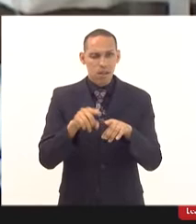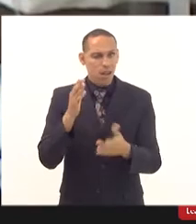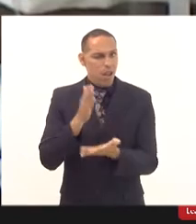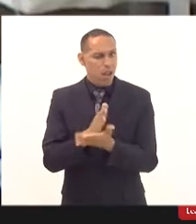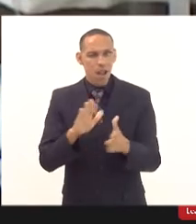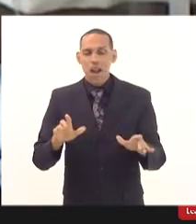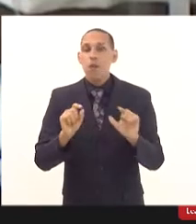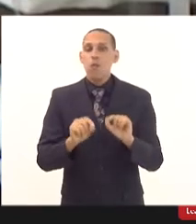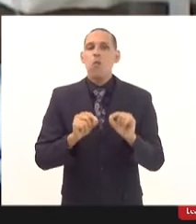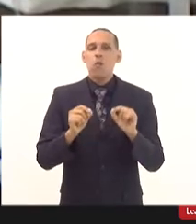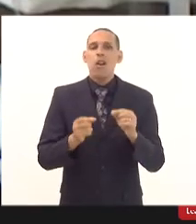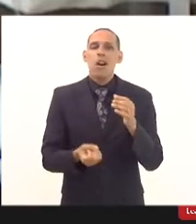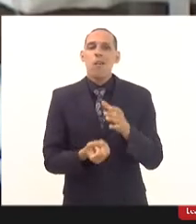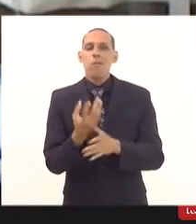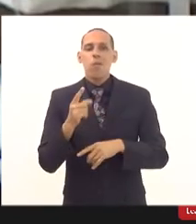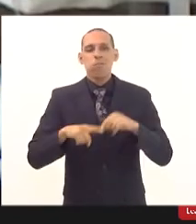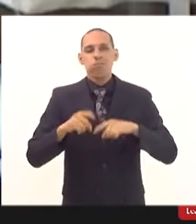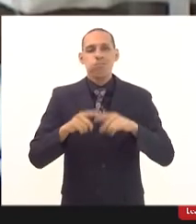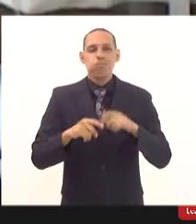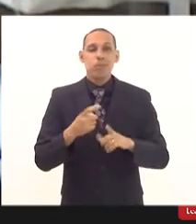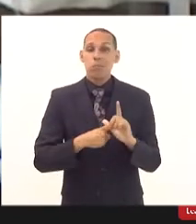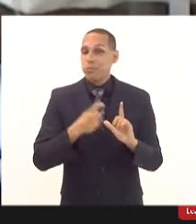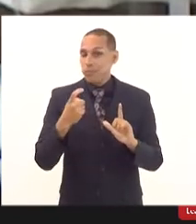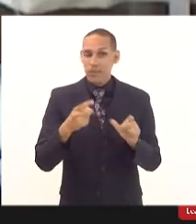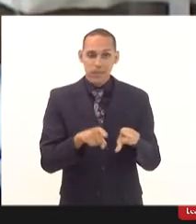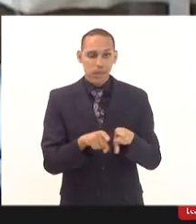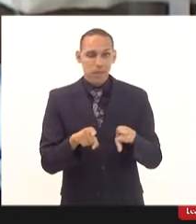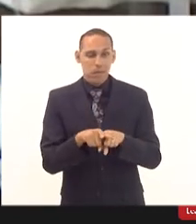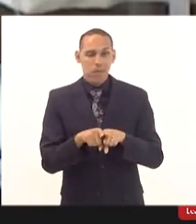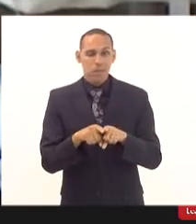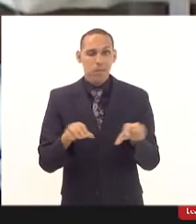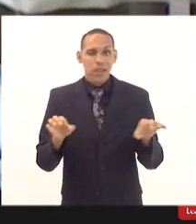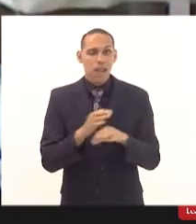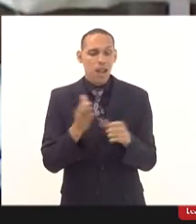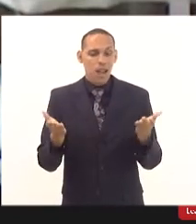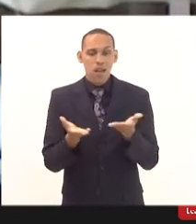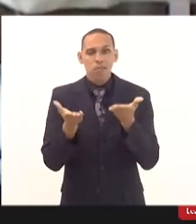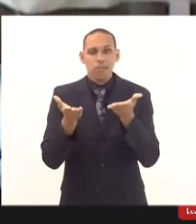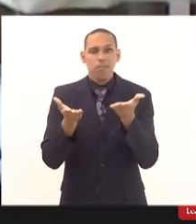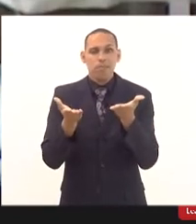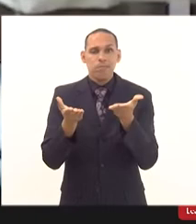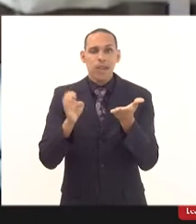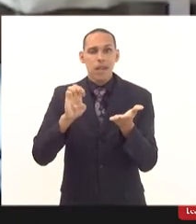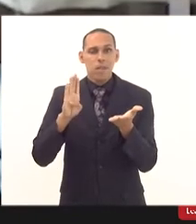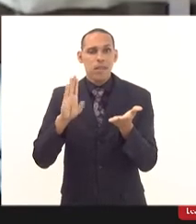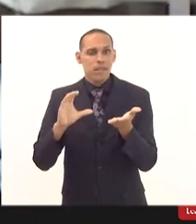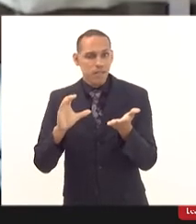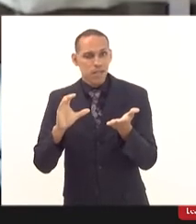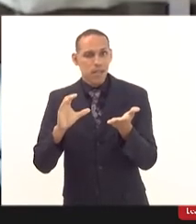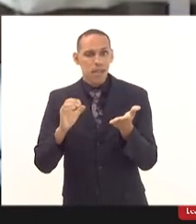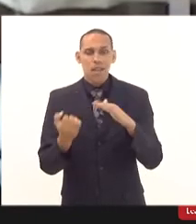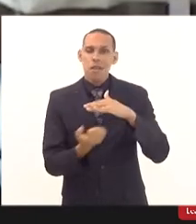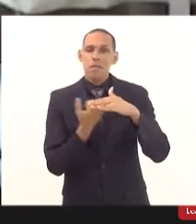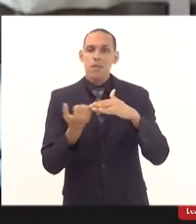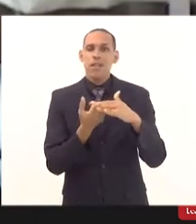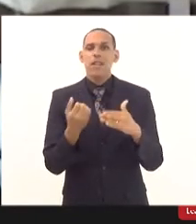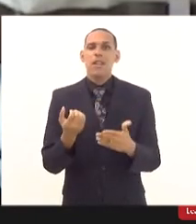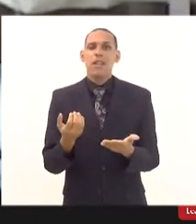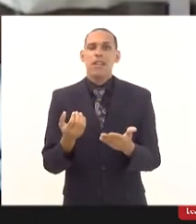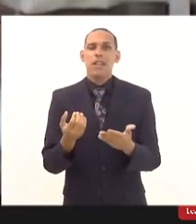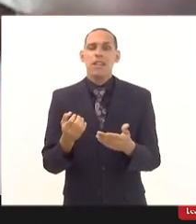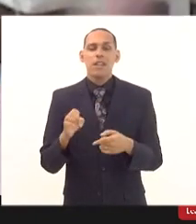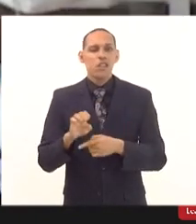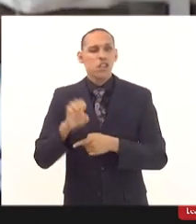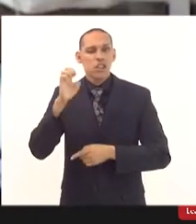produção independente e terminando um essa tragédia de incluir a IBC na lista das empresas a serem